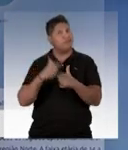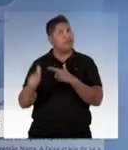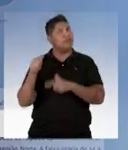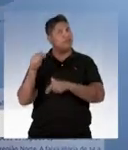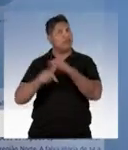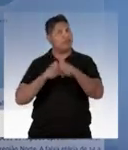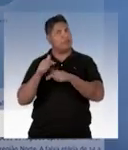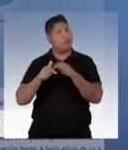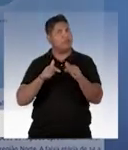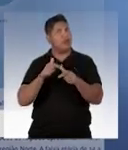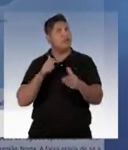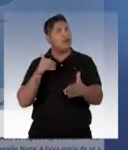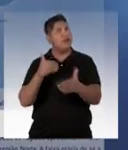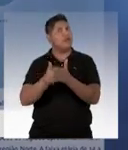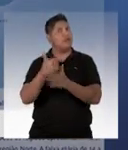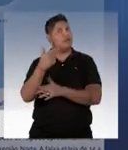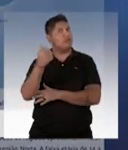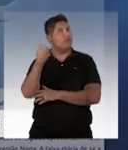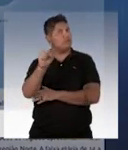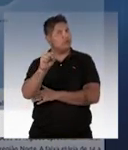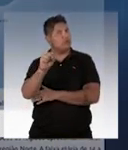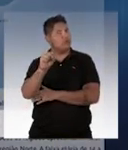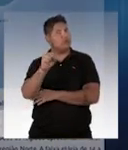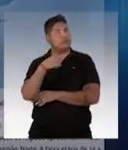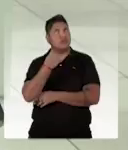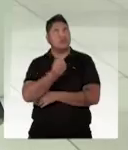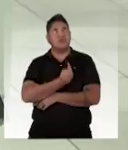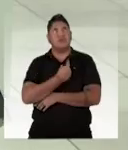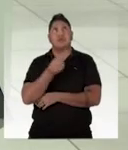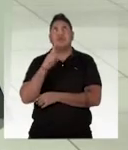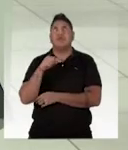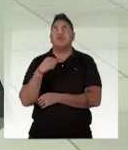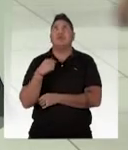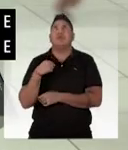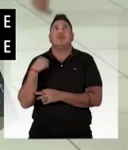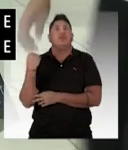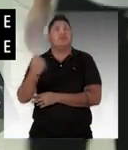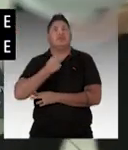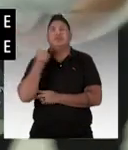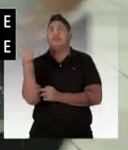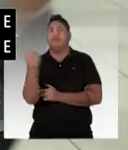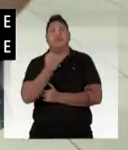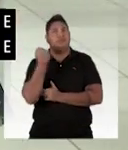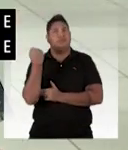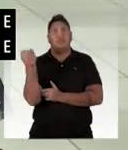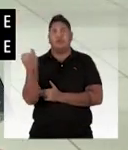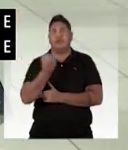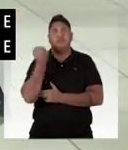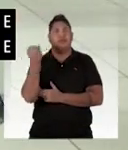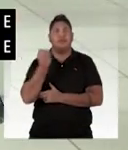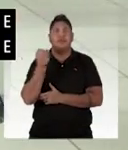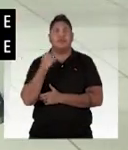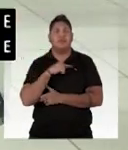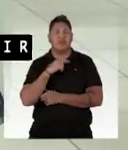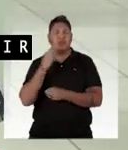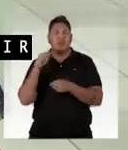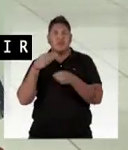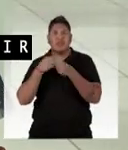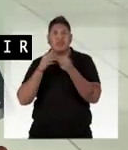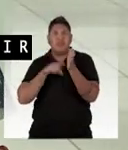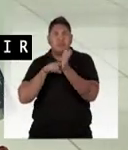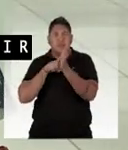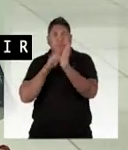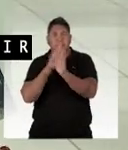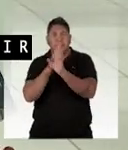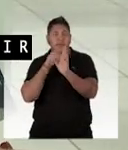acidentes de trabalho de 2012 a 2018. Estão extremamente relevantes para que municípios